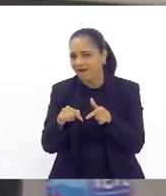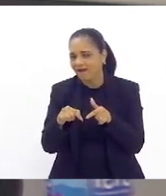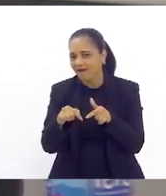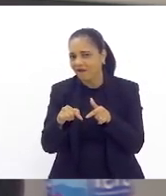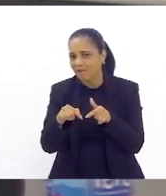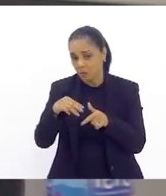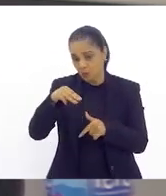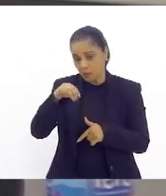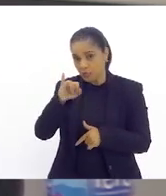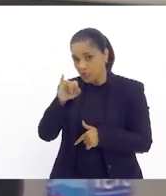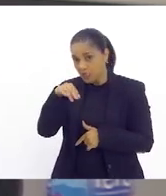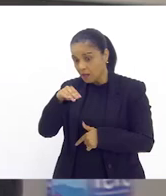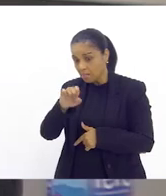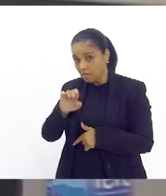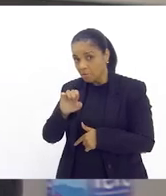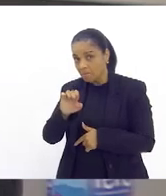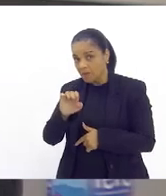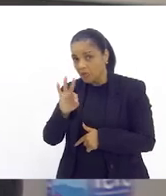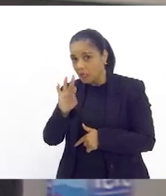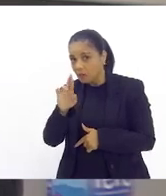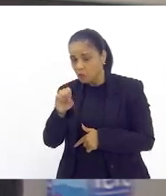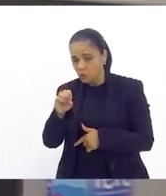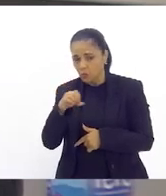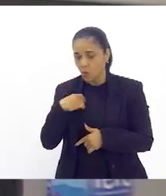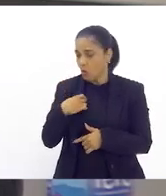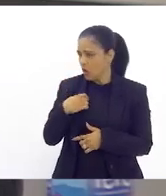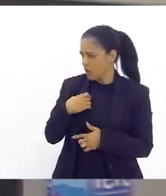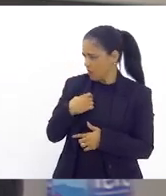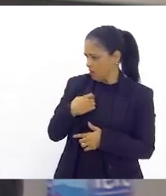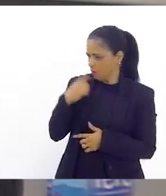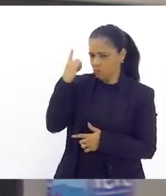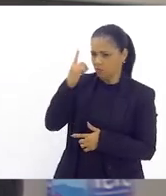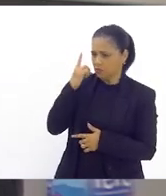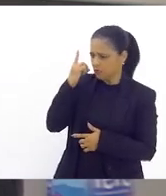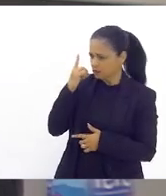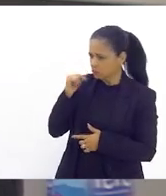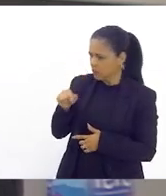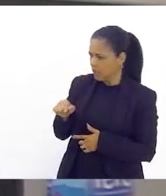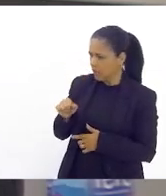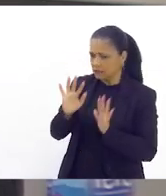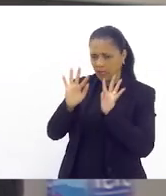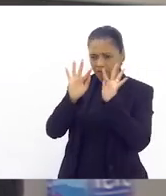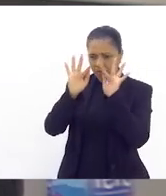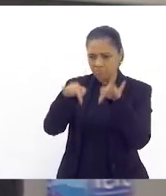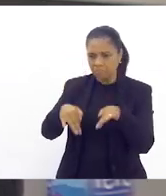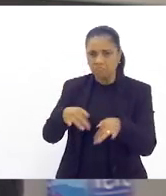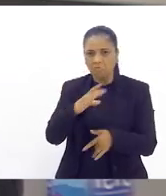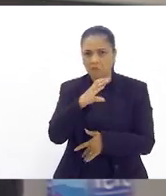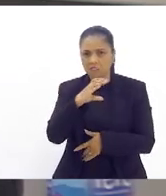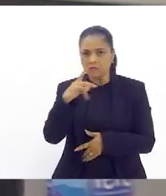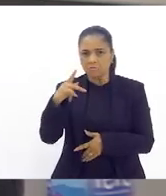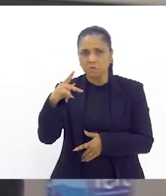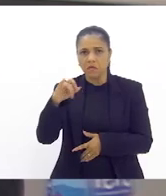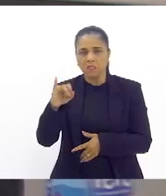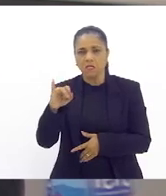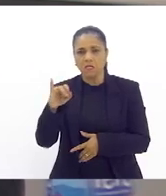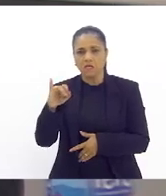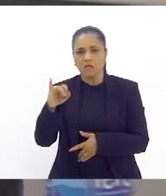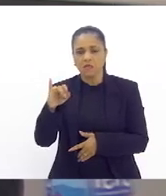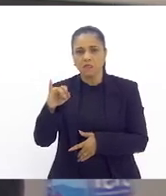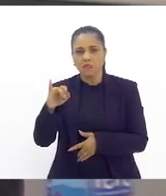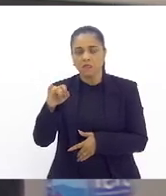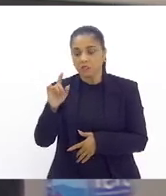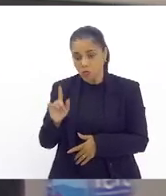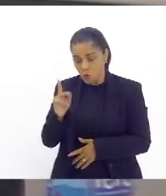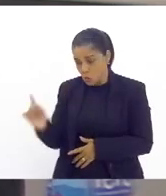pelo Inmetro E aí o deputado chegou e falou tá encerrado a CPI ou seja